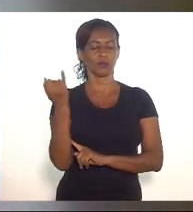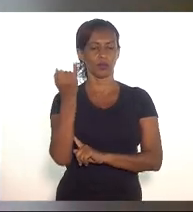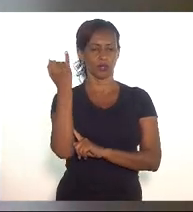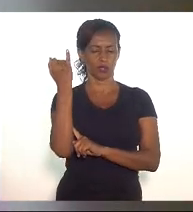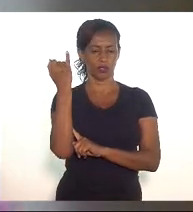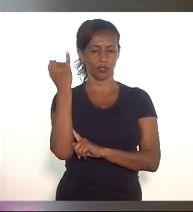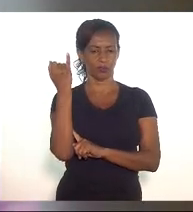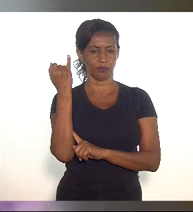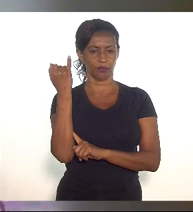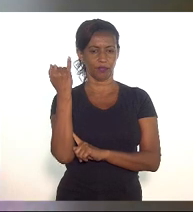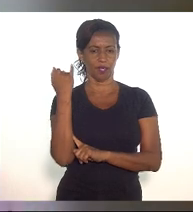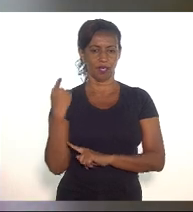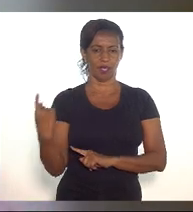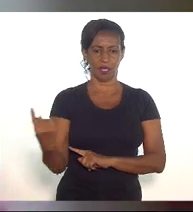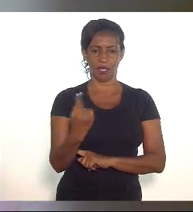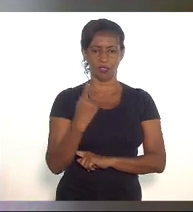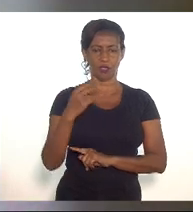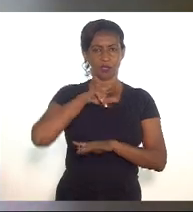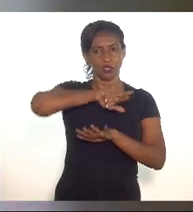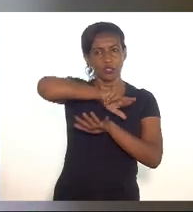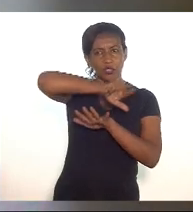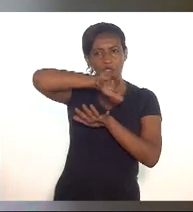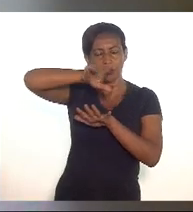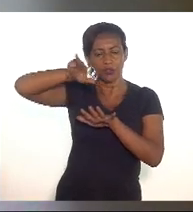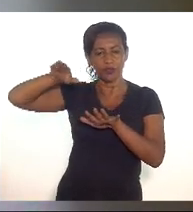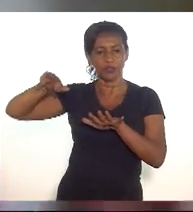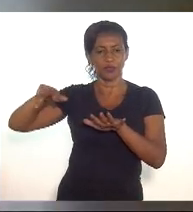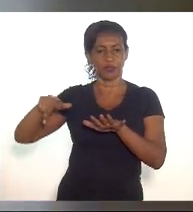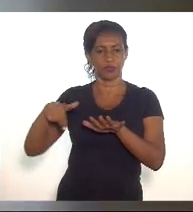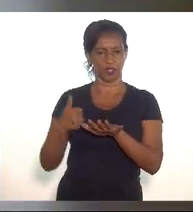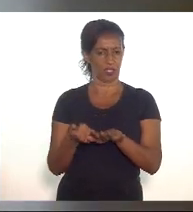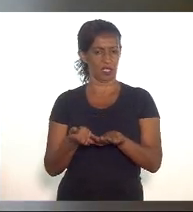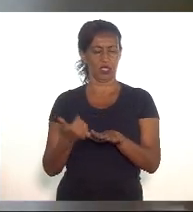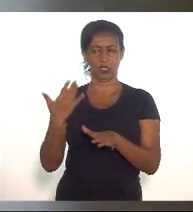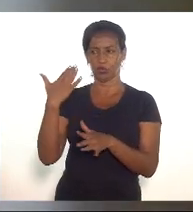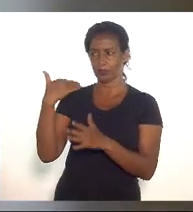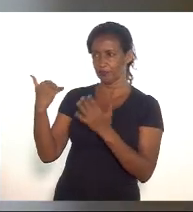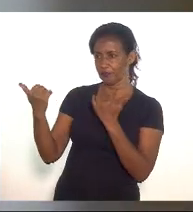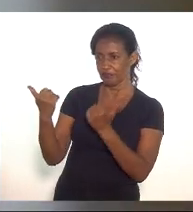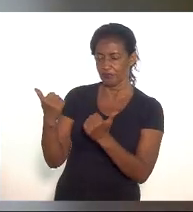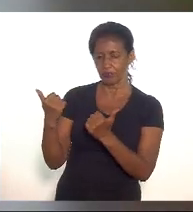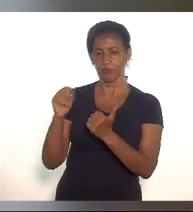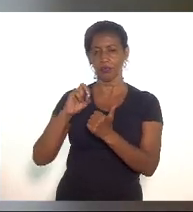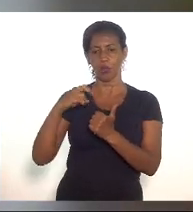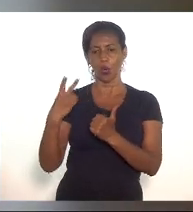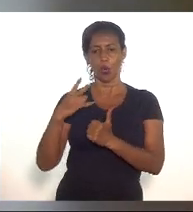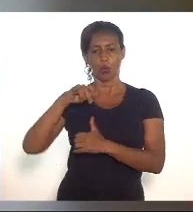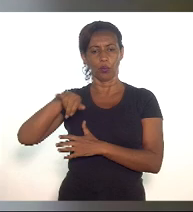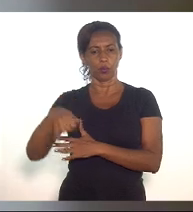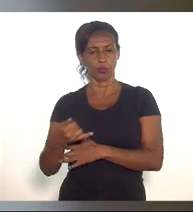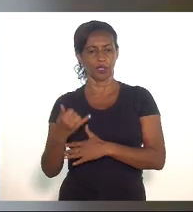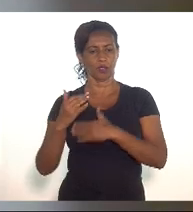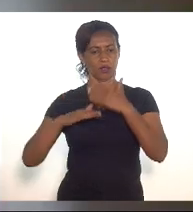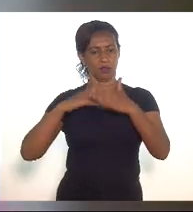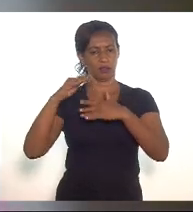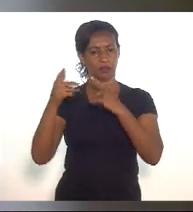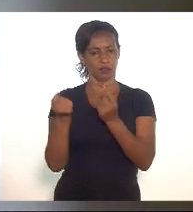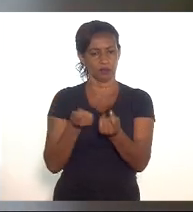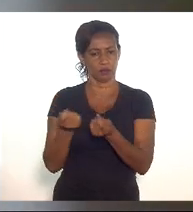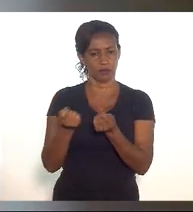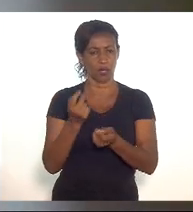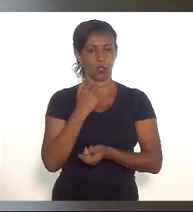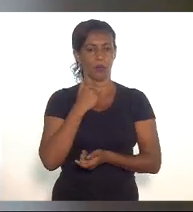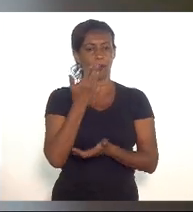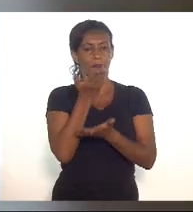em relação às nossas diferentes vocações ou possibilidades de desenvolvimento econômico, não perder